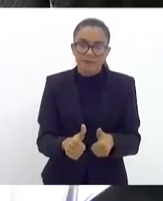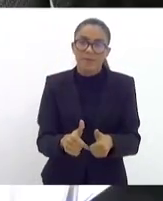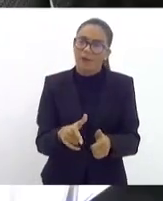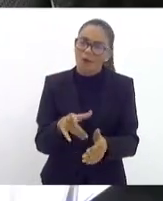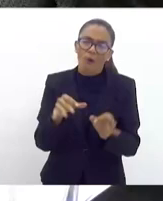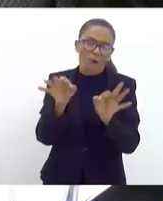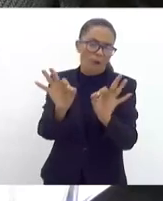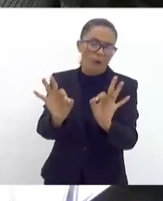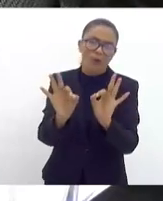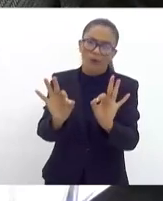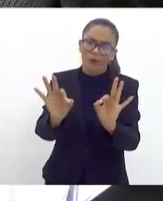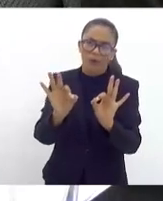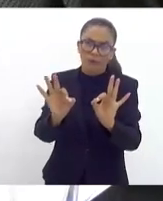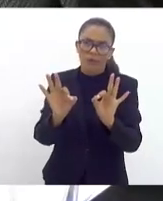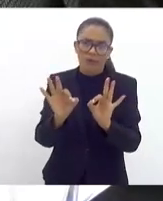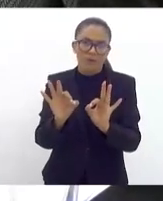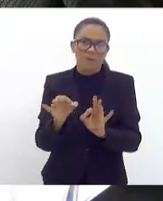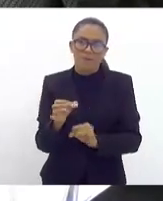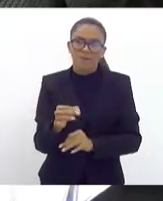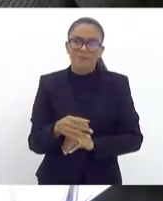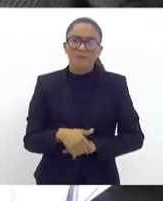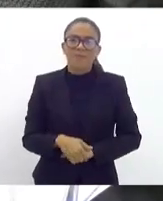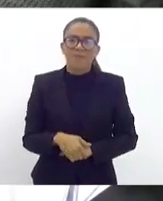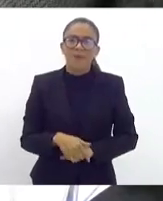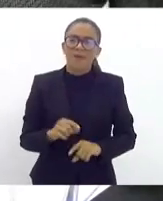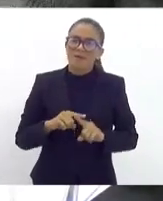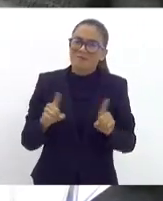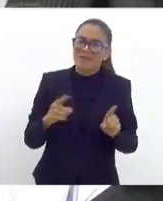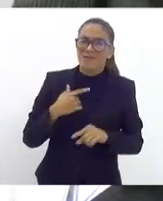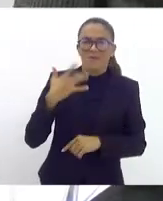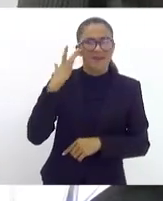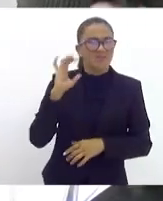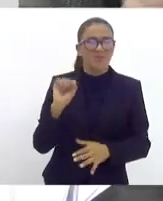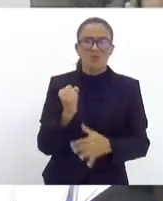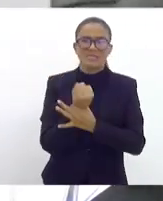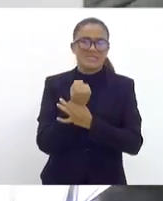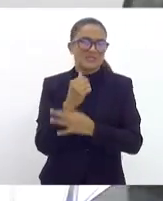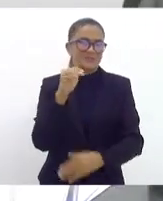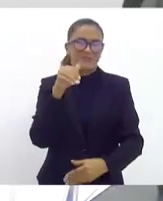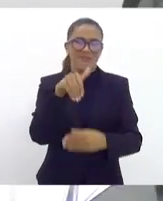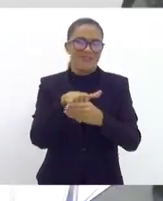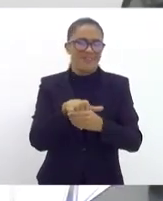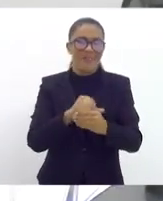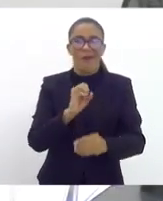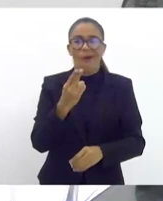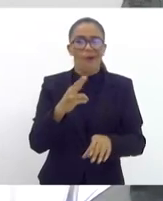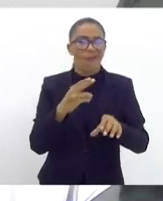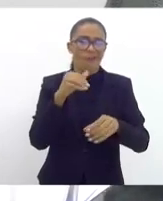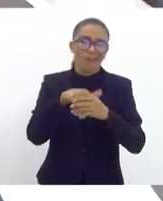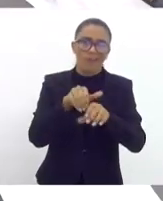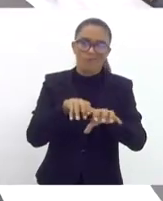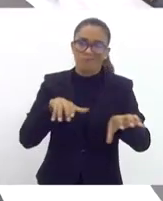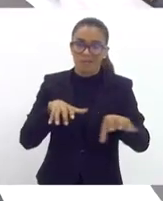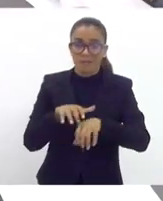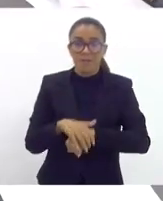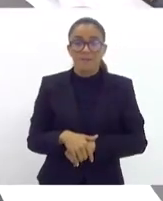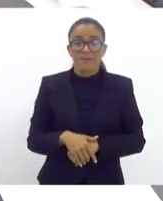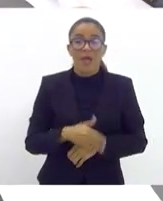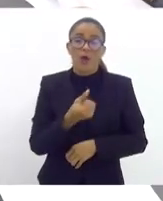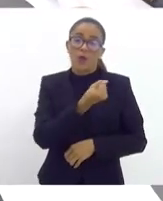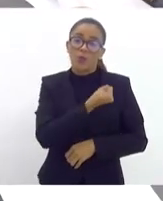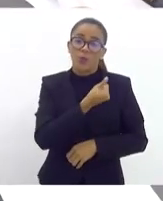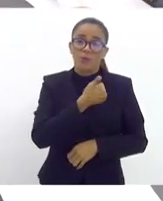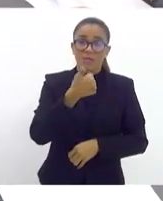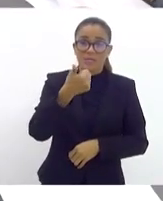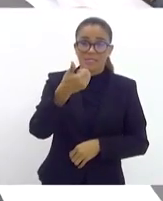correto a minha tendência é a mesma foto de vossa excelência mas eu acho que não tô seguro pra isso assim como os demais passa então 16 da